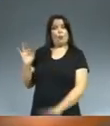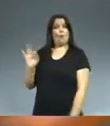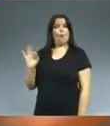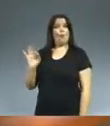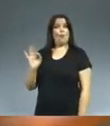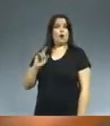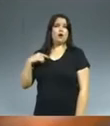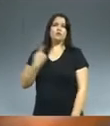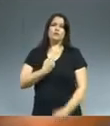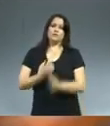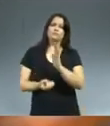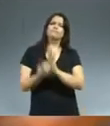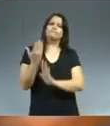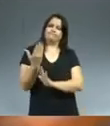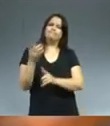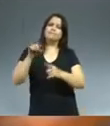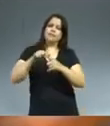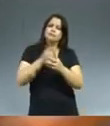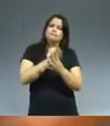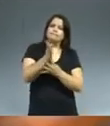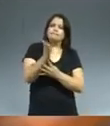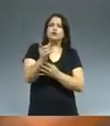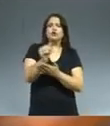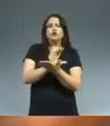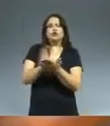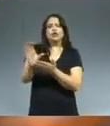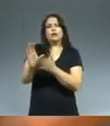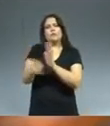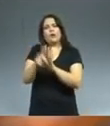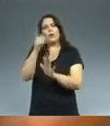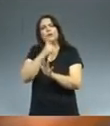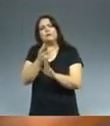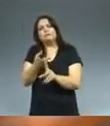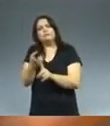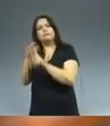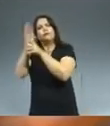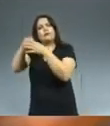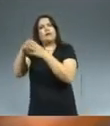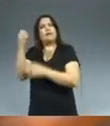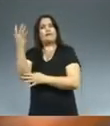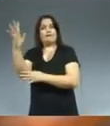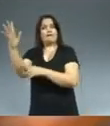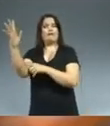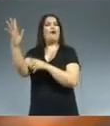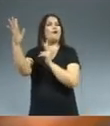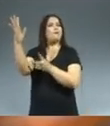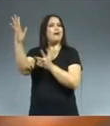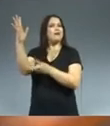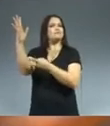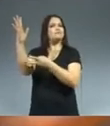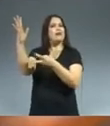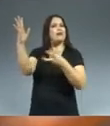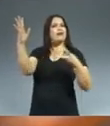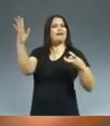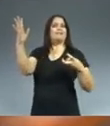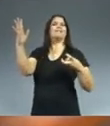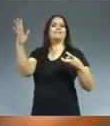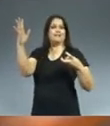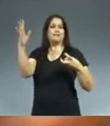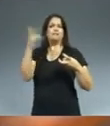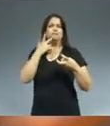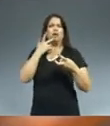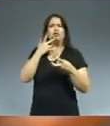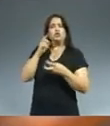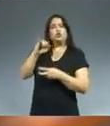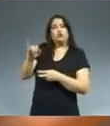aí então nós temos existe uma linha para custeio de extrativismo nós colocamos custeio e investimento nas menores taxas